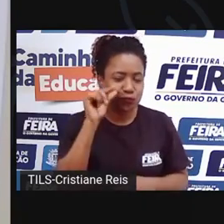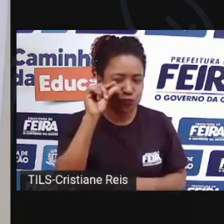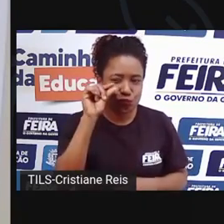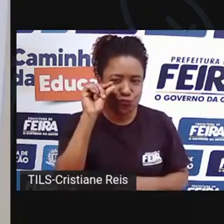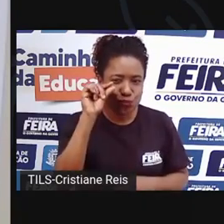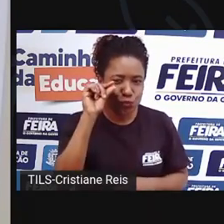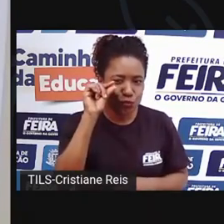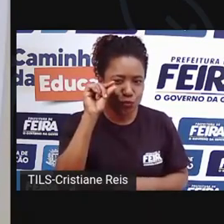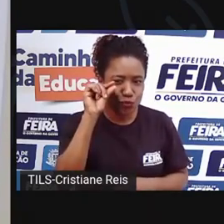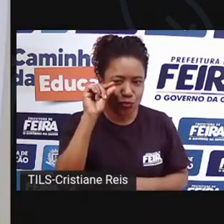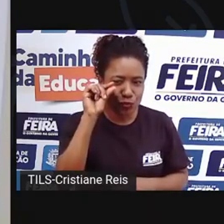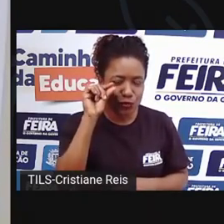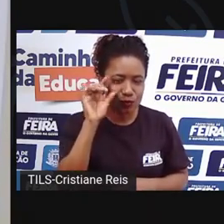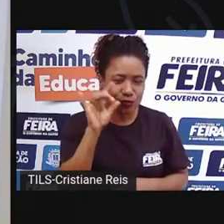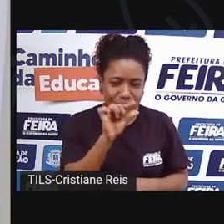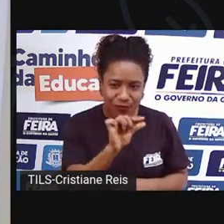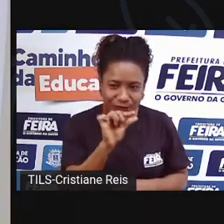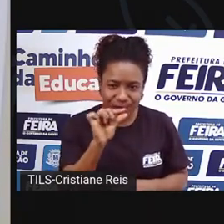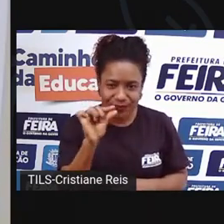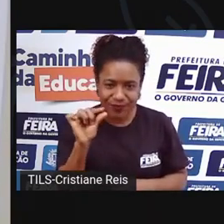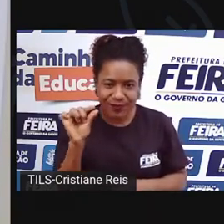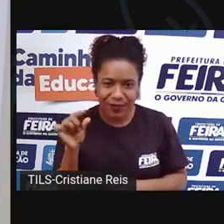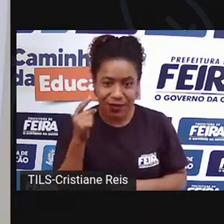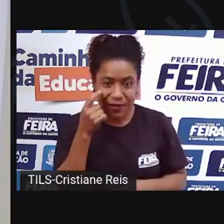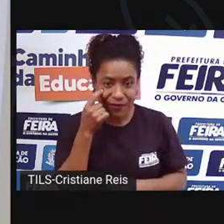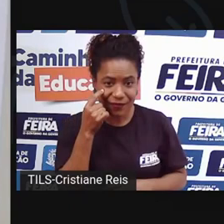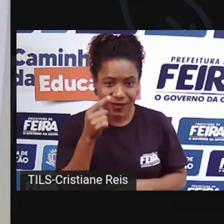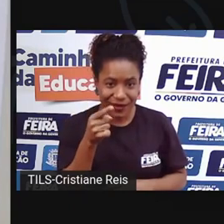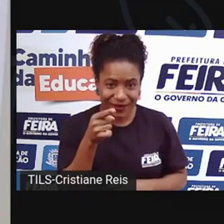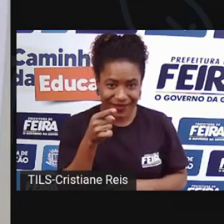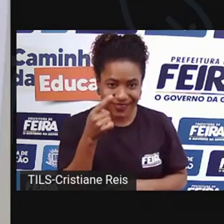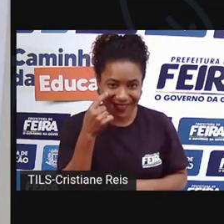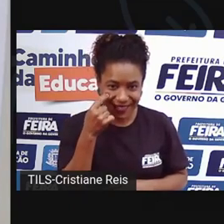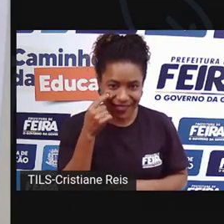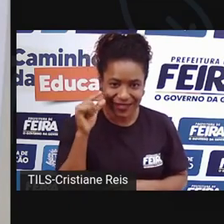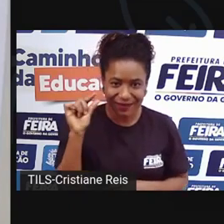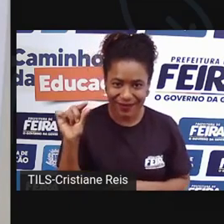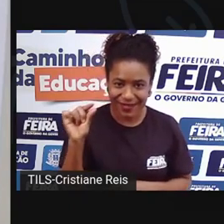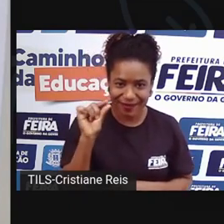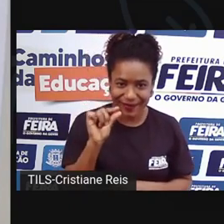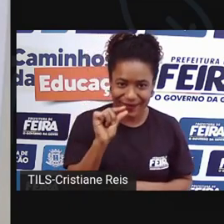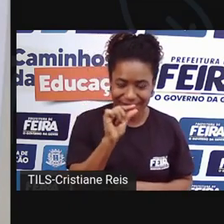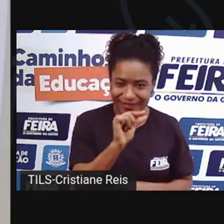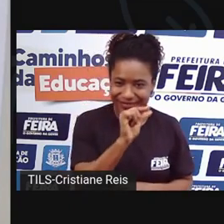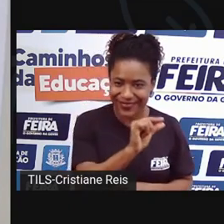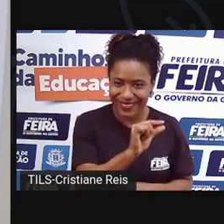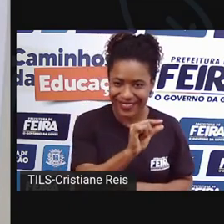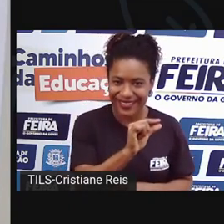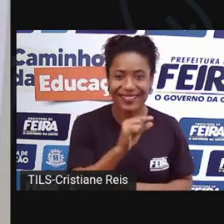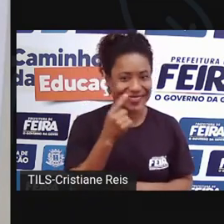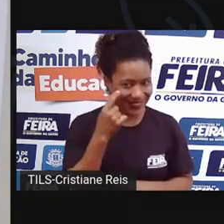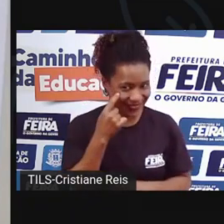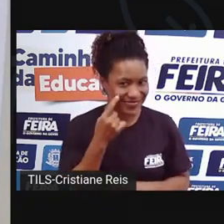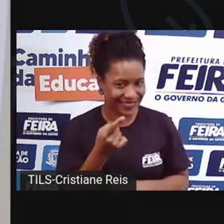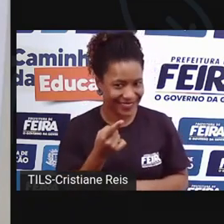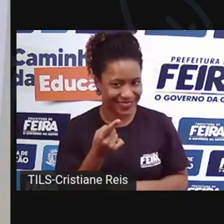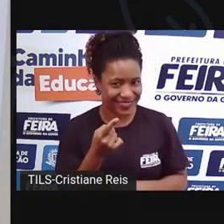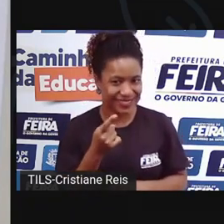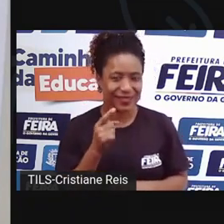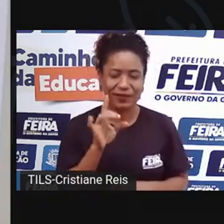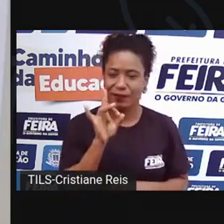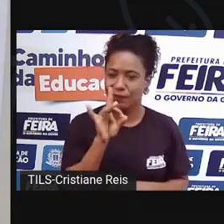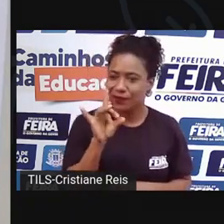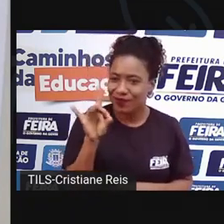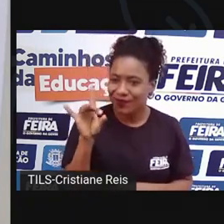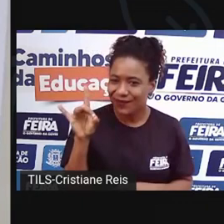apenas em um lugar, tá? Estão vendo daí? Eu vou mostrar aqui como é que tá o meu, tá vendo? Eu fiz uma bolinha em cada lugar, um pouquinho de tinta em